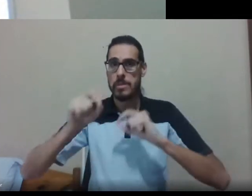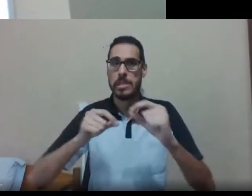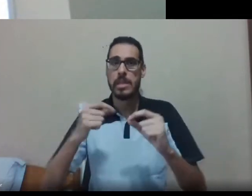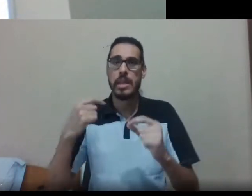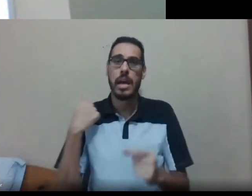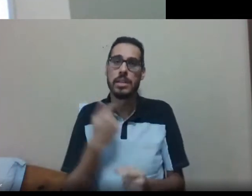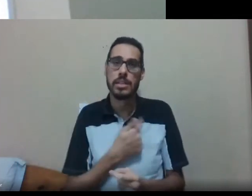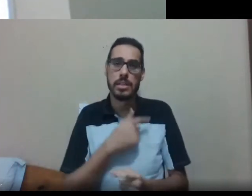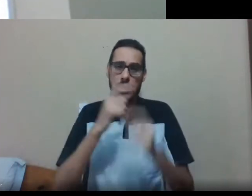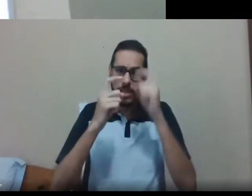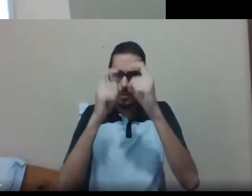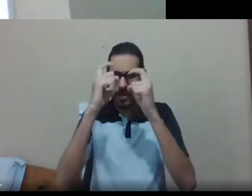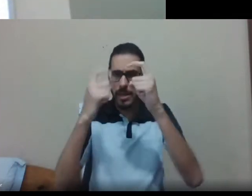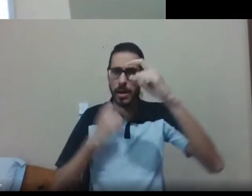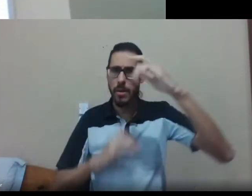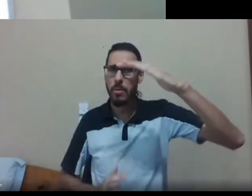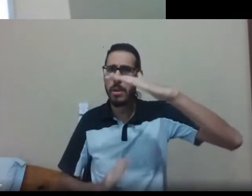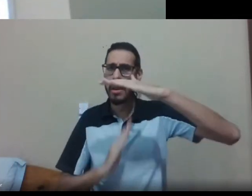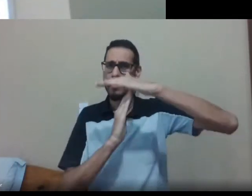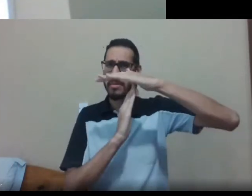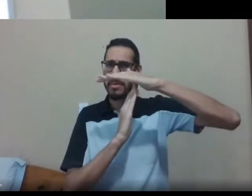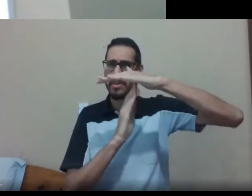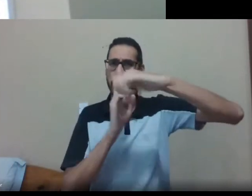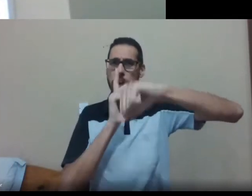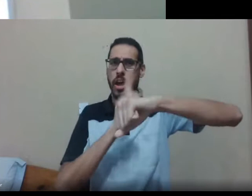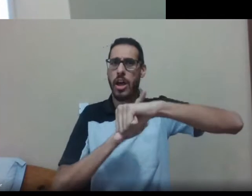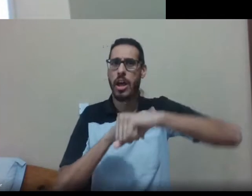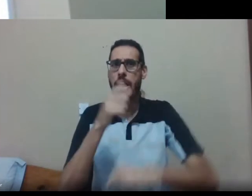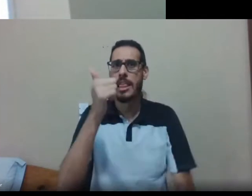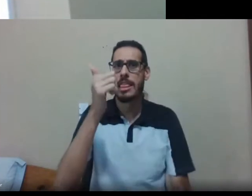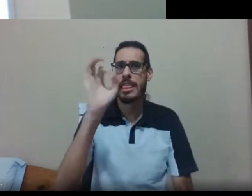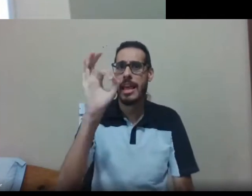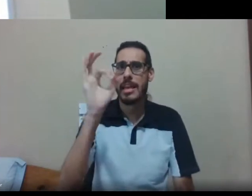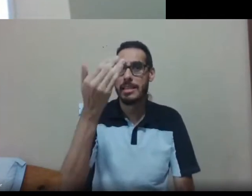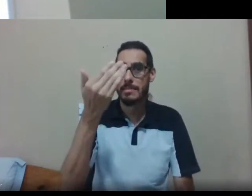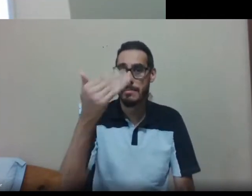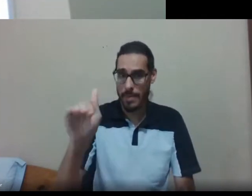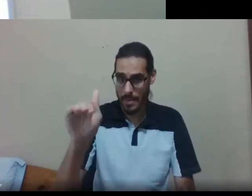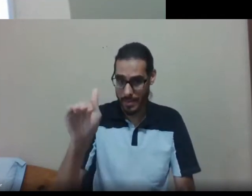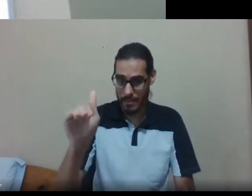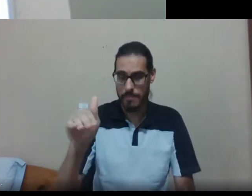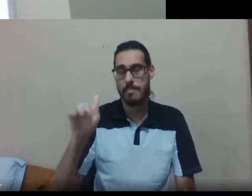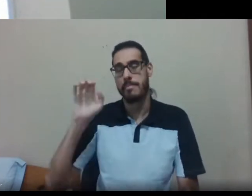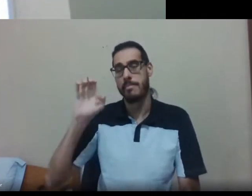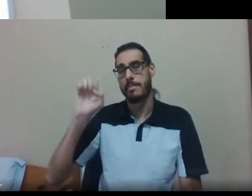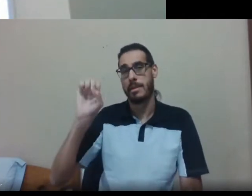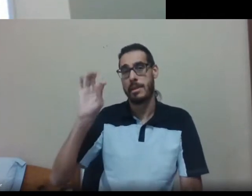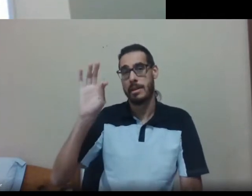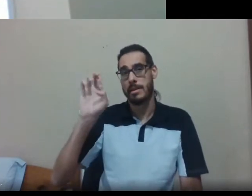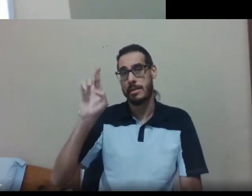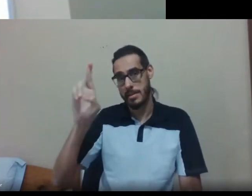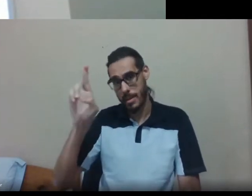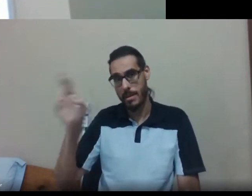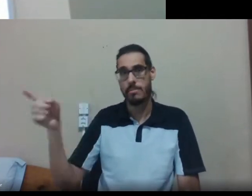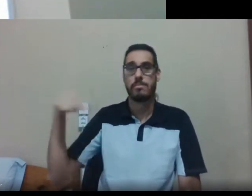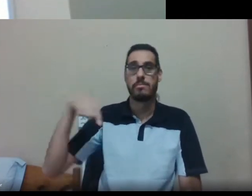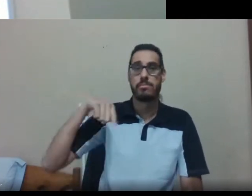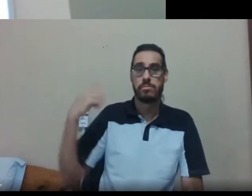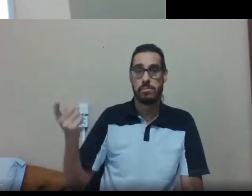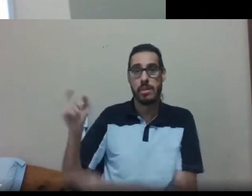da SEAD, a gente abre para que vocês possam estar apresentando as dúvidas que surgirem, né, durante